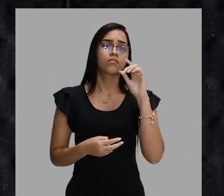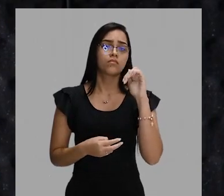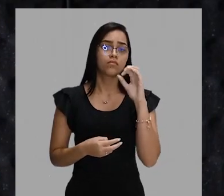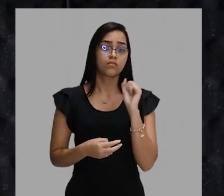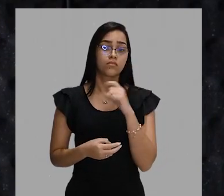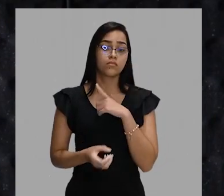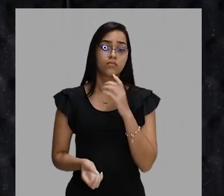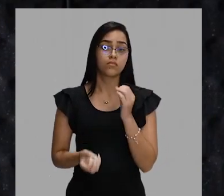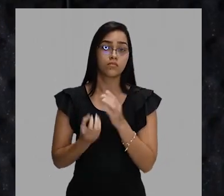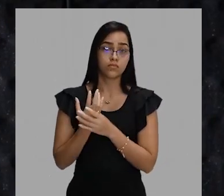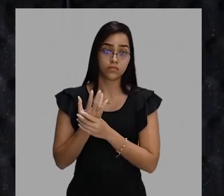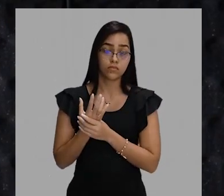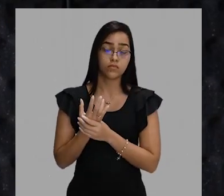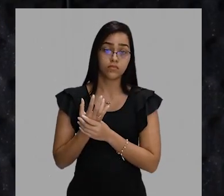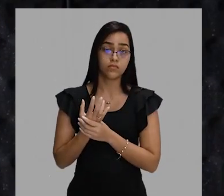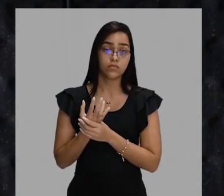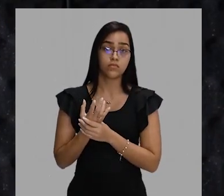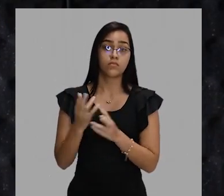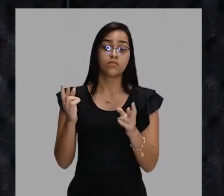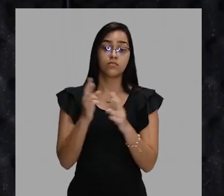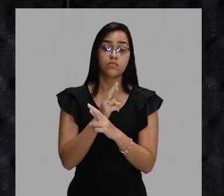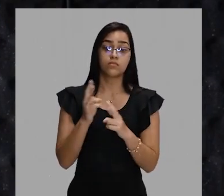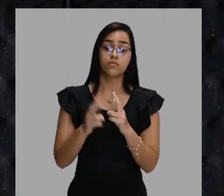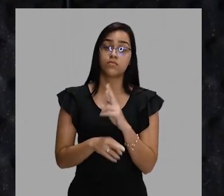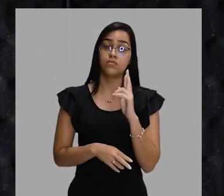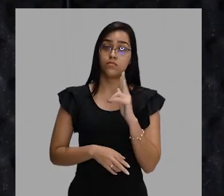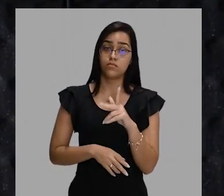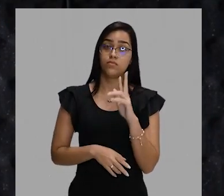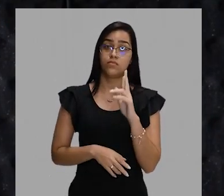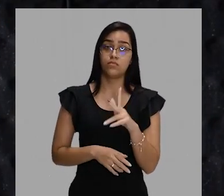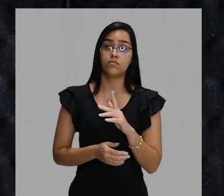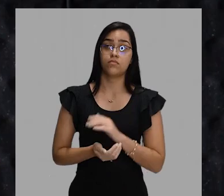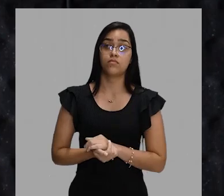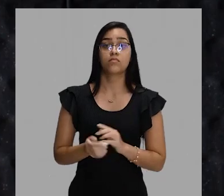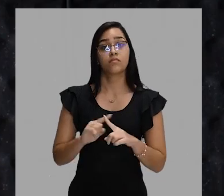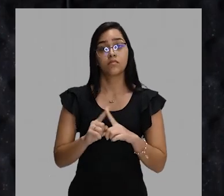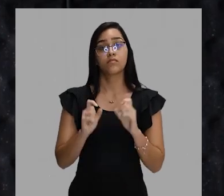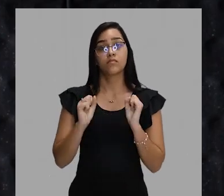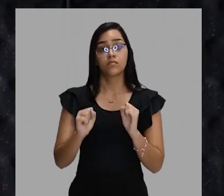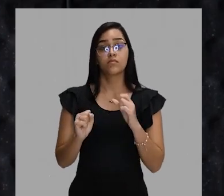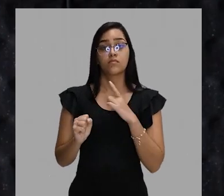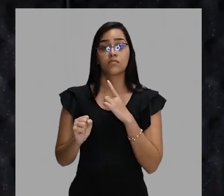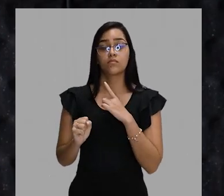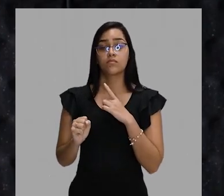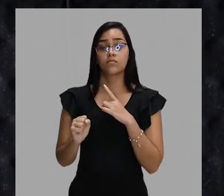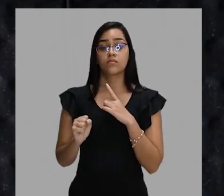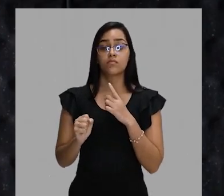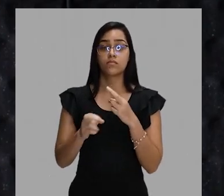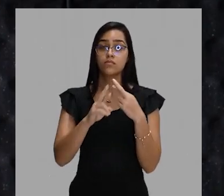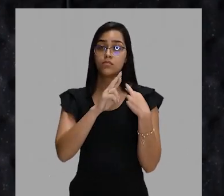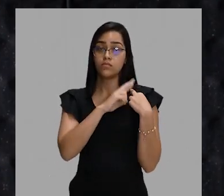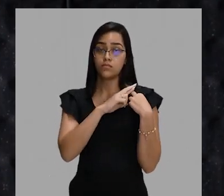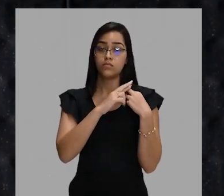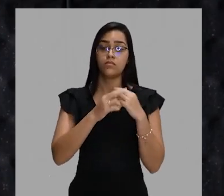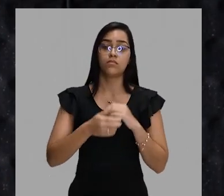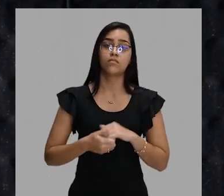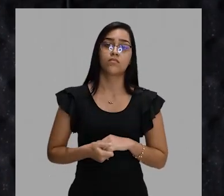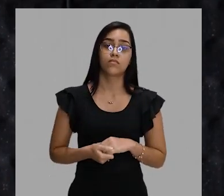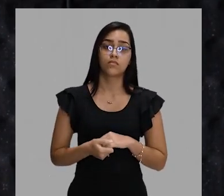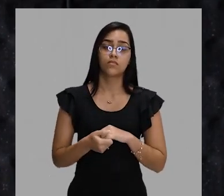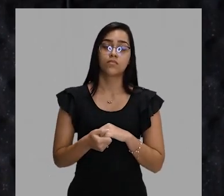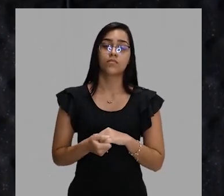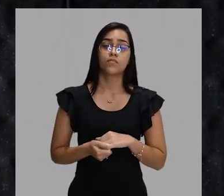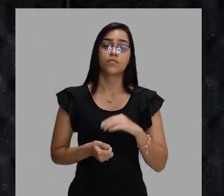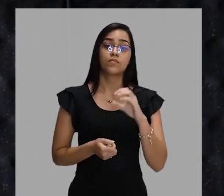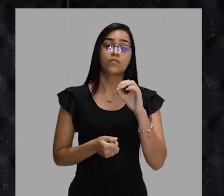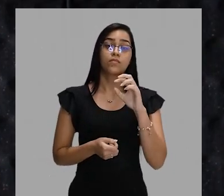têm origens embrionárias diferentes, tá? Mas podem ter a mesma função. Os